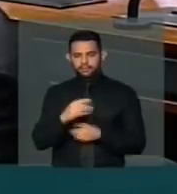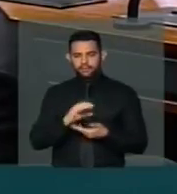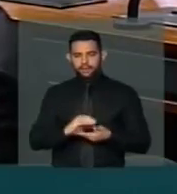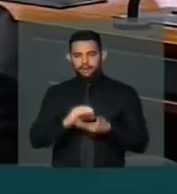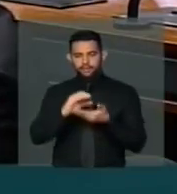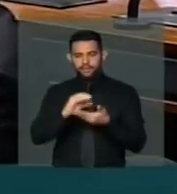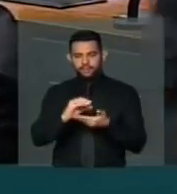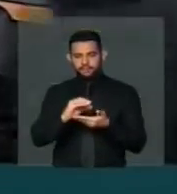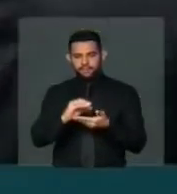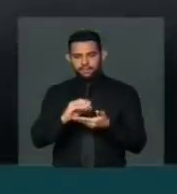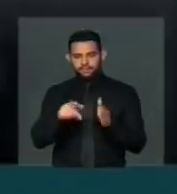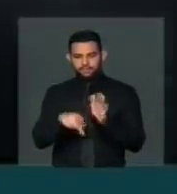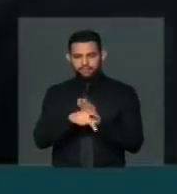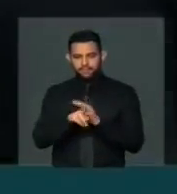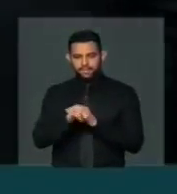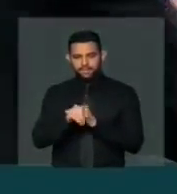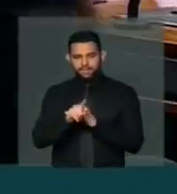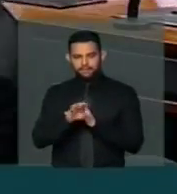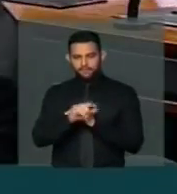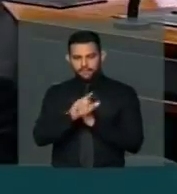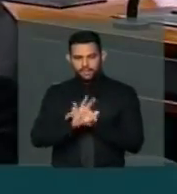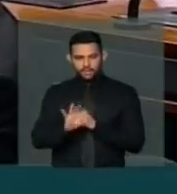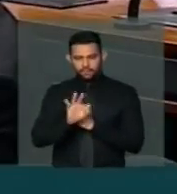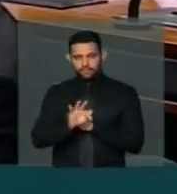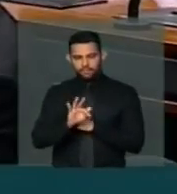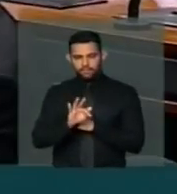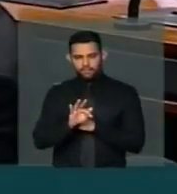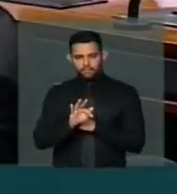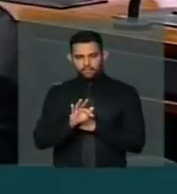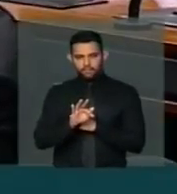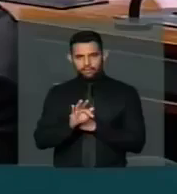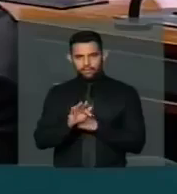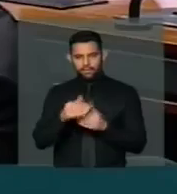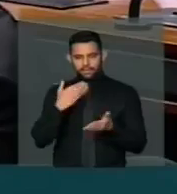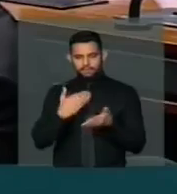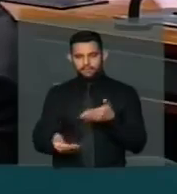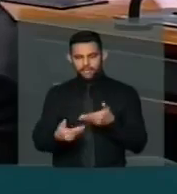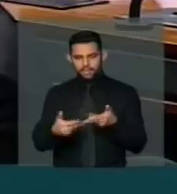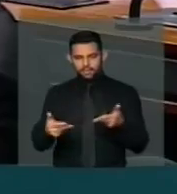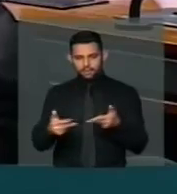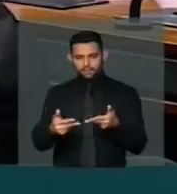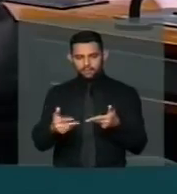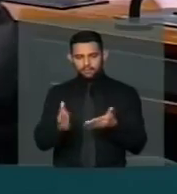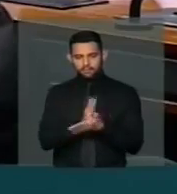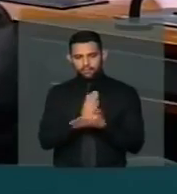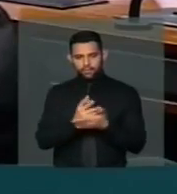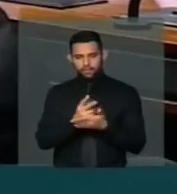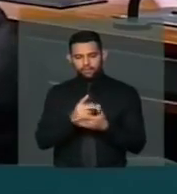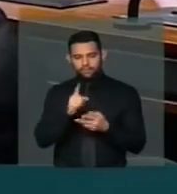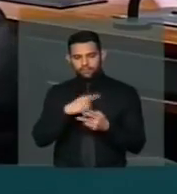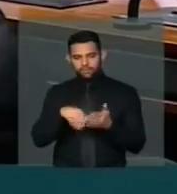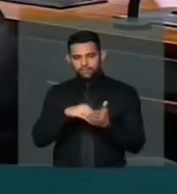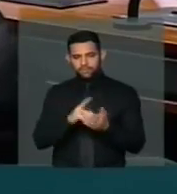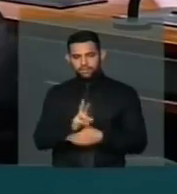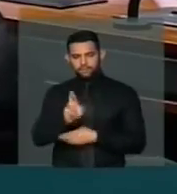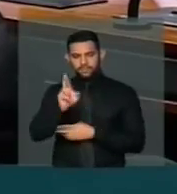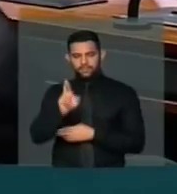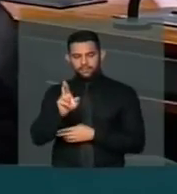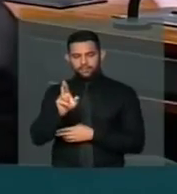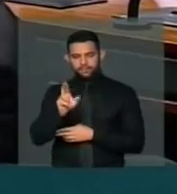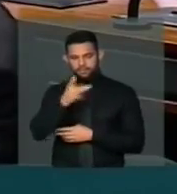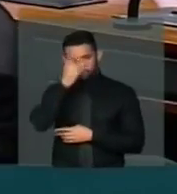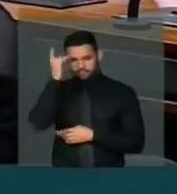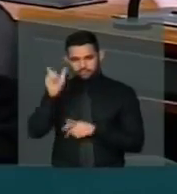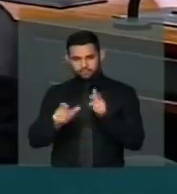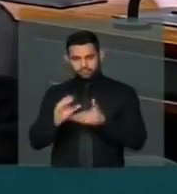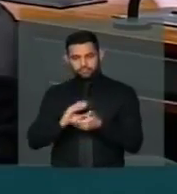que são da Receita Federal, né, eles perdem, né, porque os outros são representantes dos contribuintes.